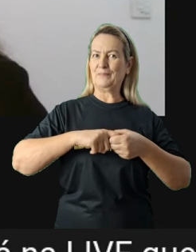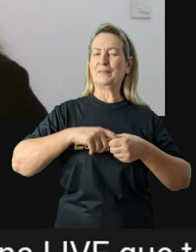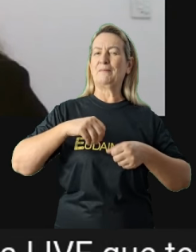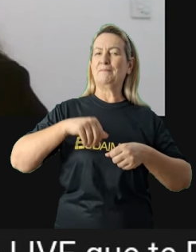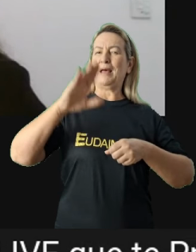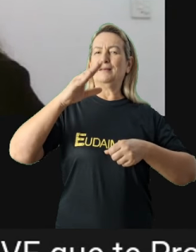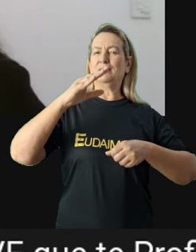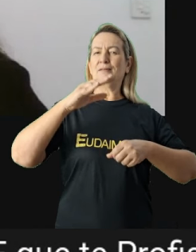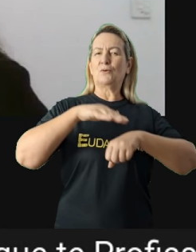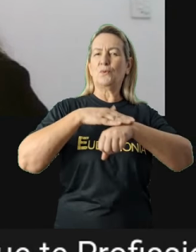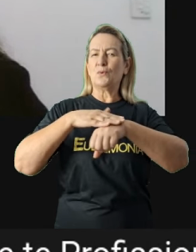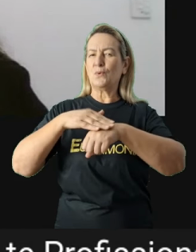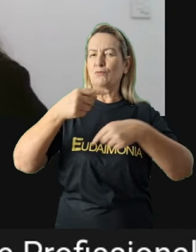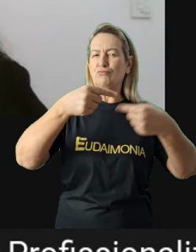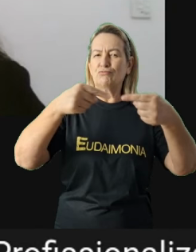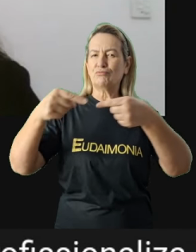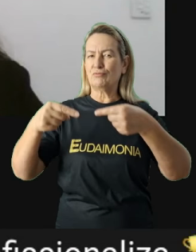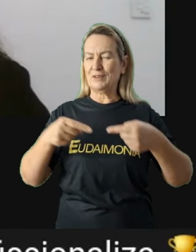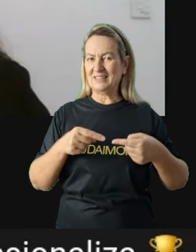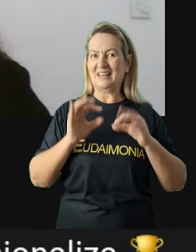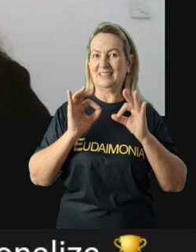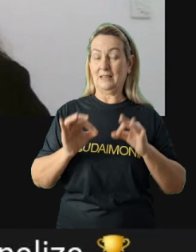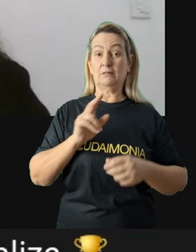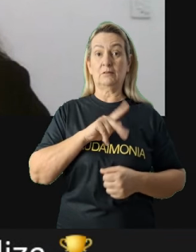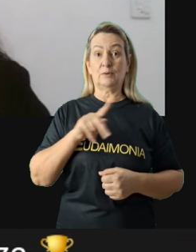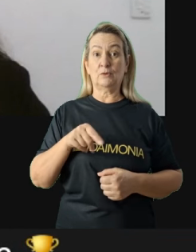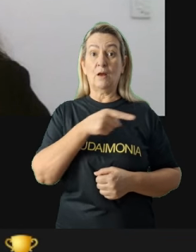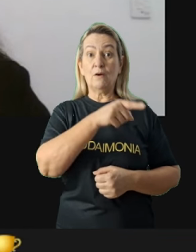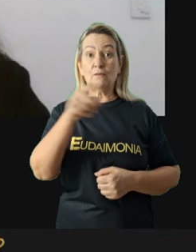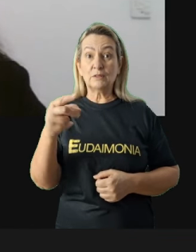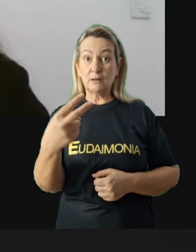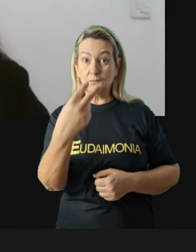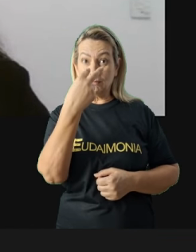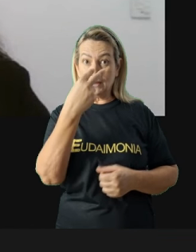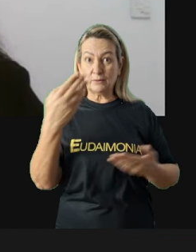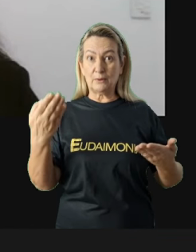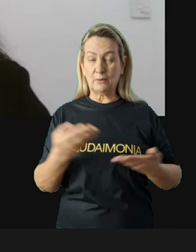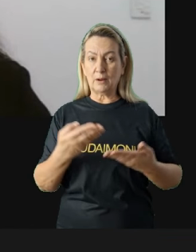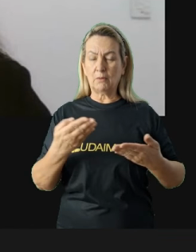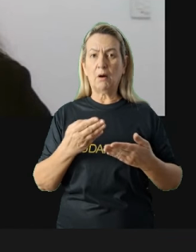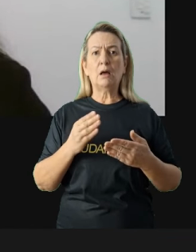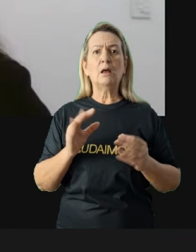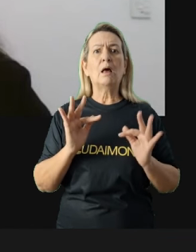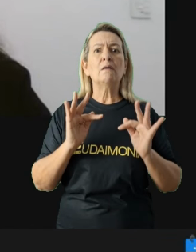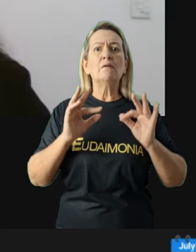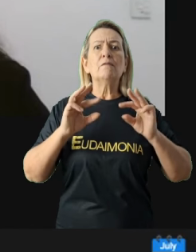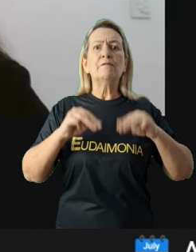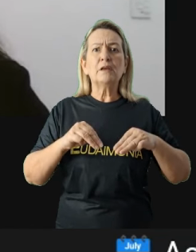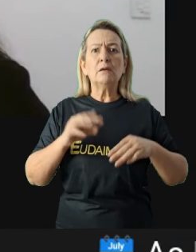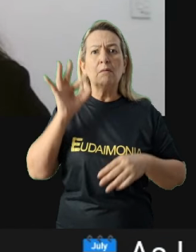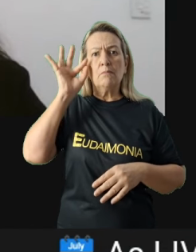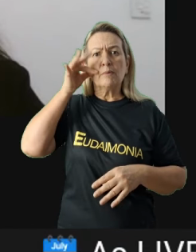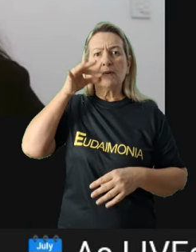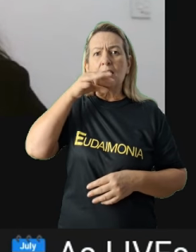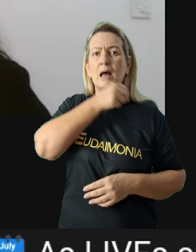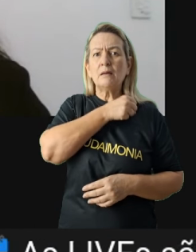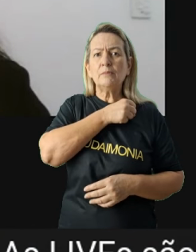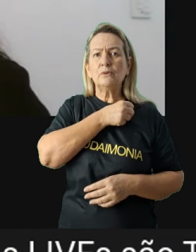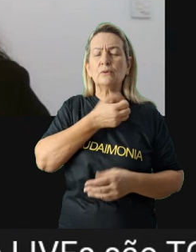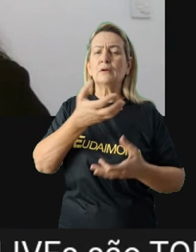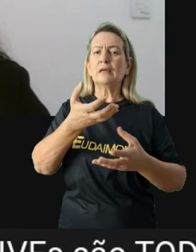para a gente conversar mais, né? Para profissionalizar essa garotada e para a galera que está assistindo. Poxa, mas já acabou? Passou